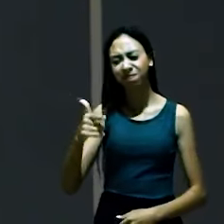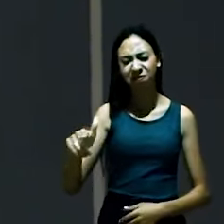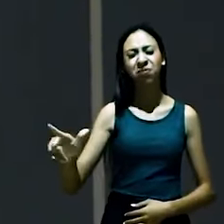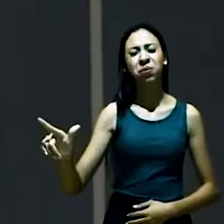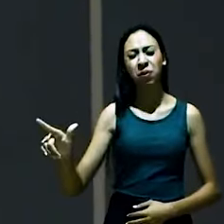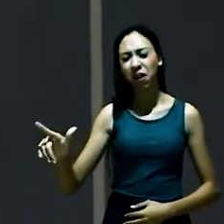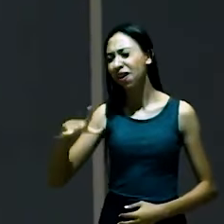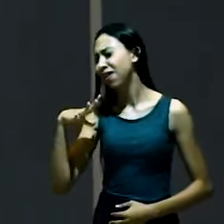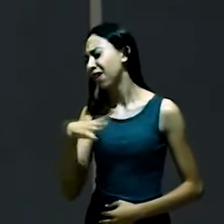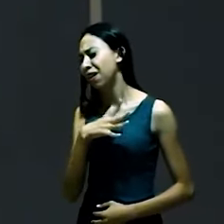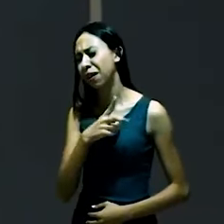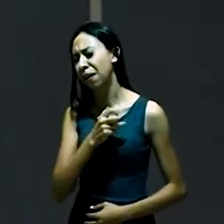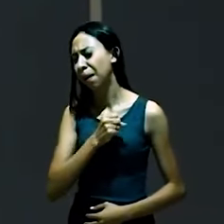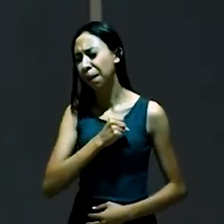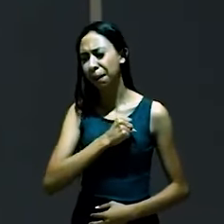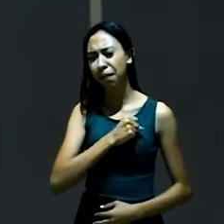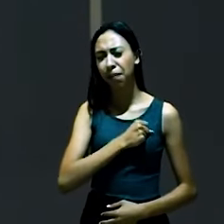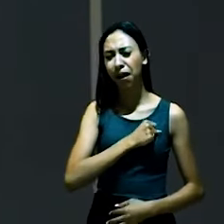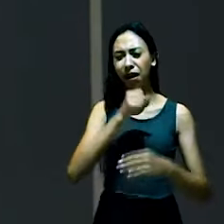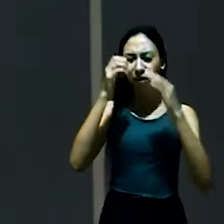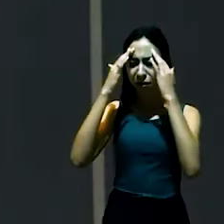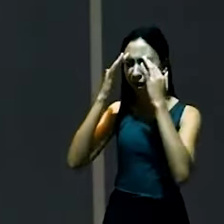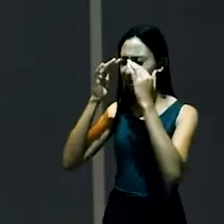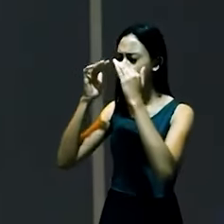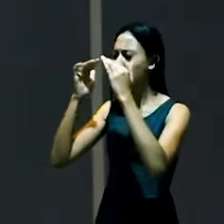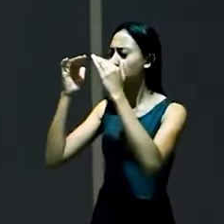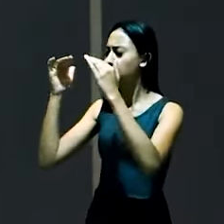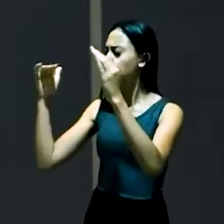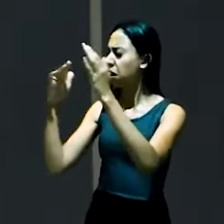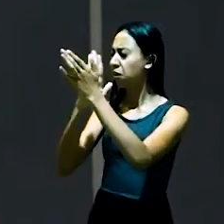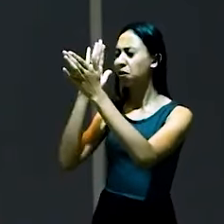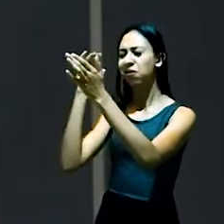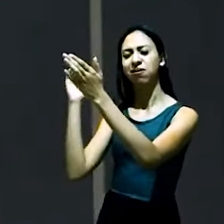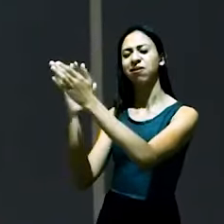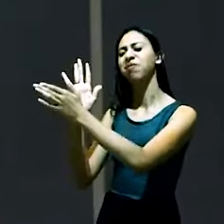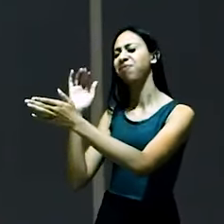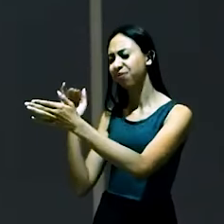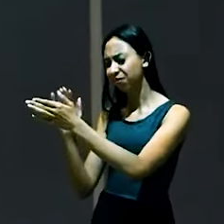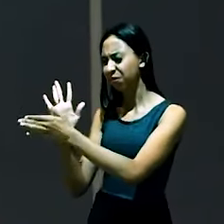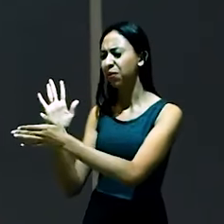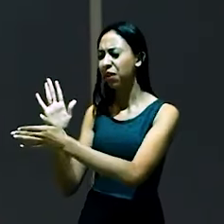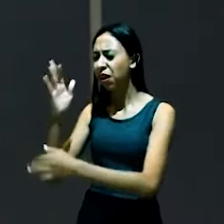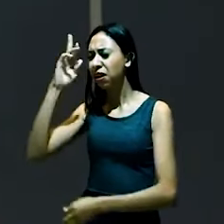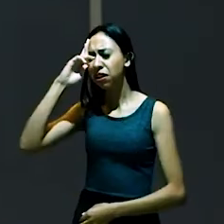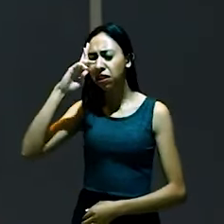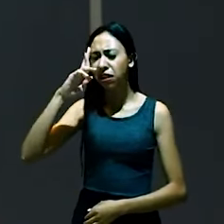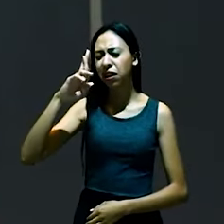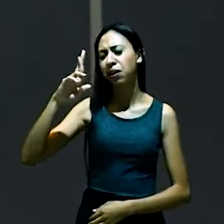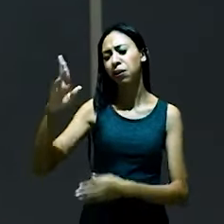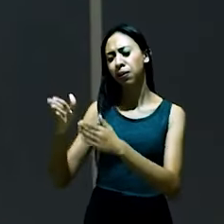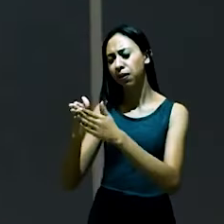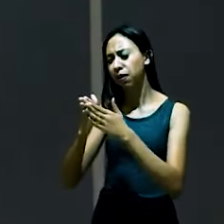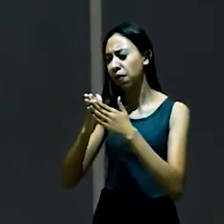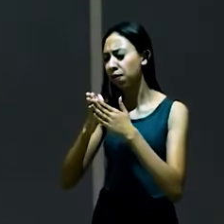entendimento, Jesus. Pai, Pai, visita, Senhor. Visita nesta hora esta